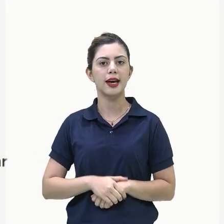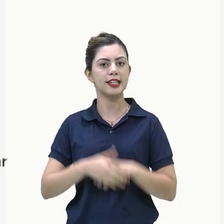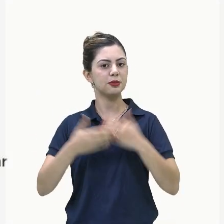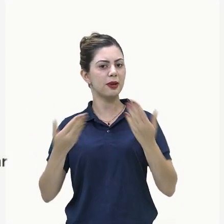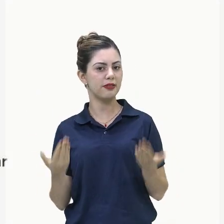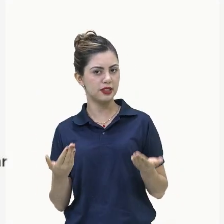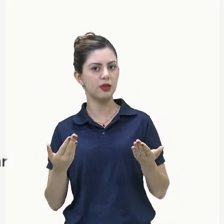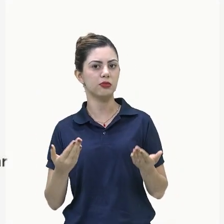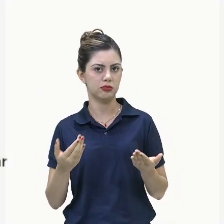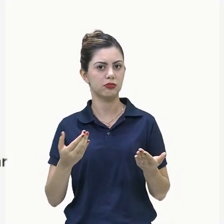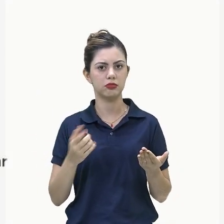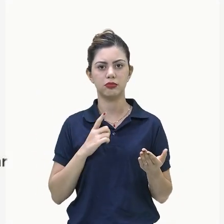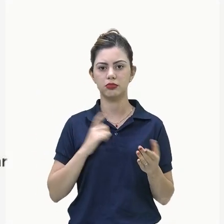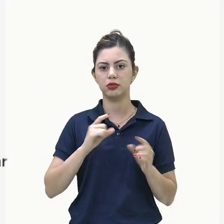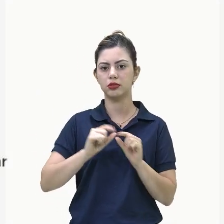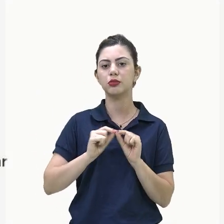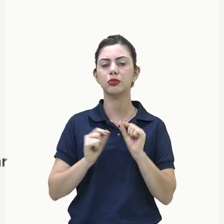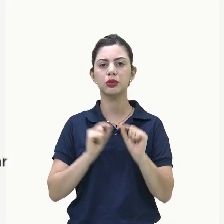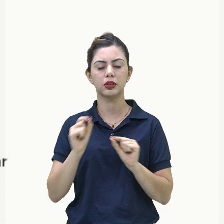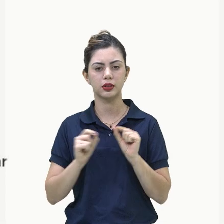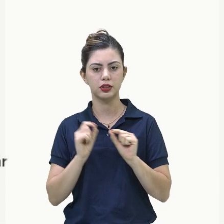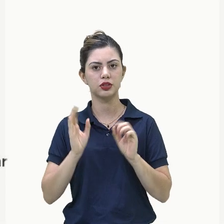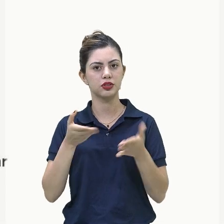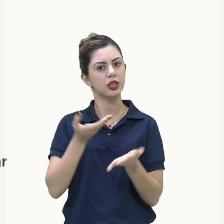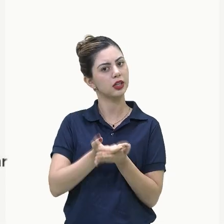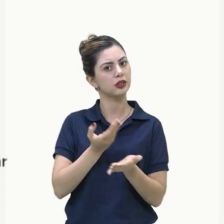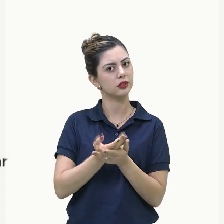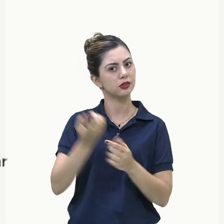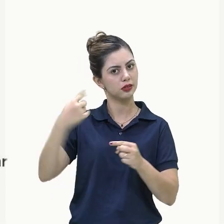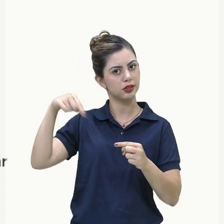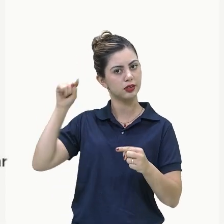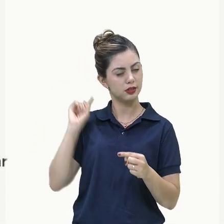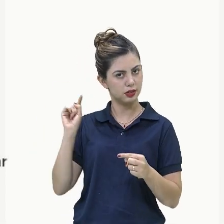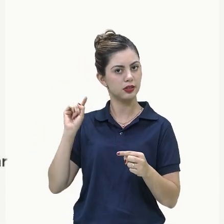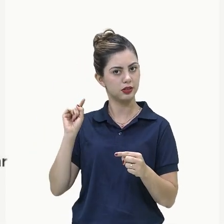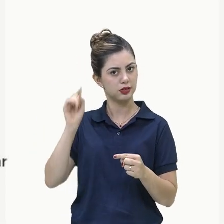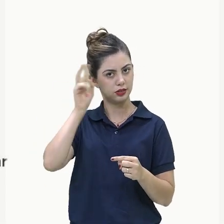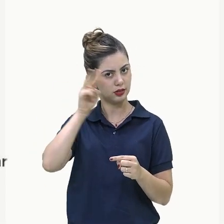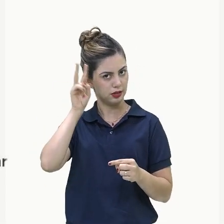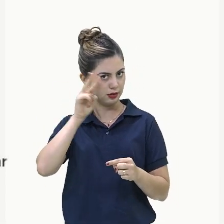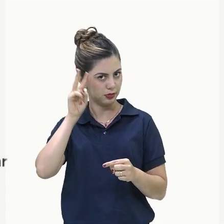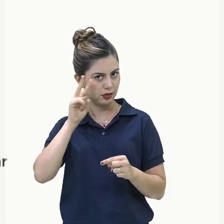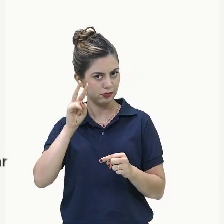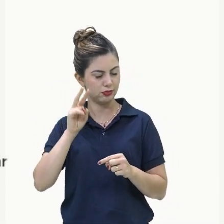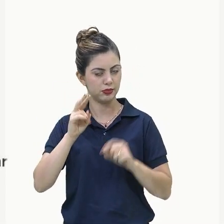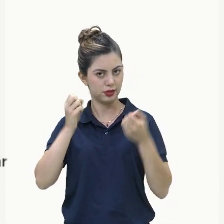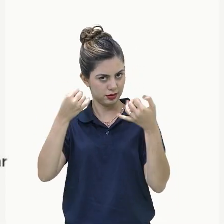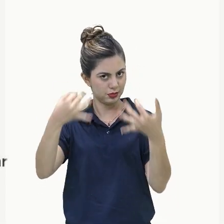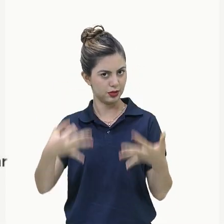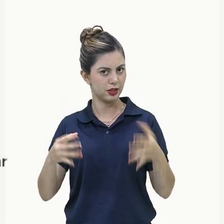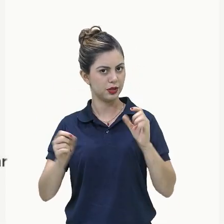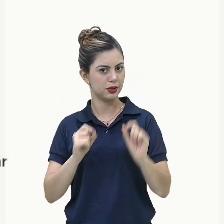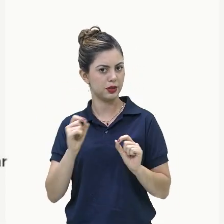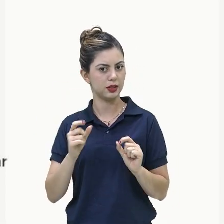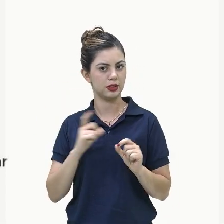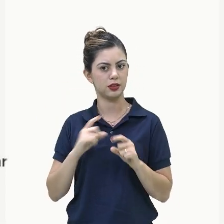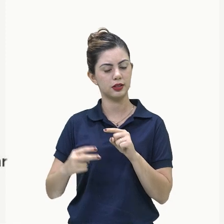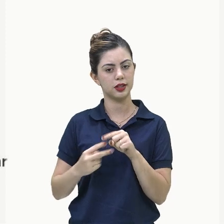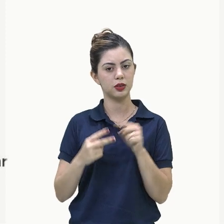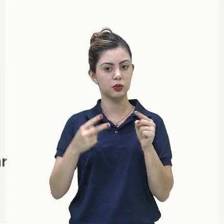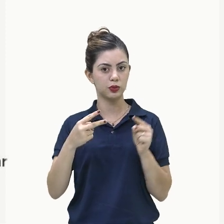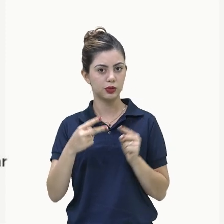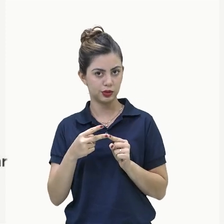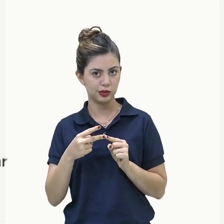citei anteriormente, né, em outras ocasiões, nós temos aí